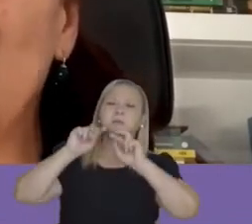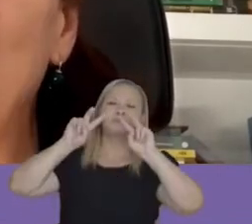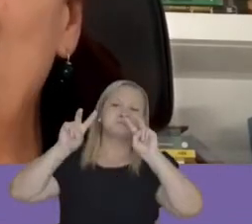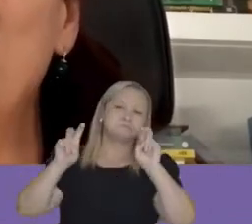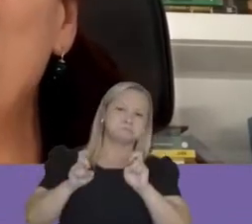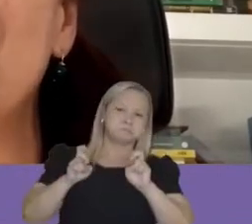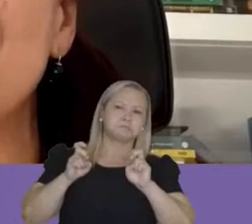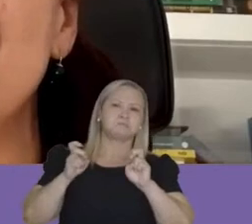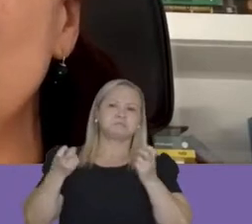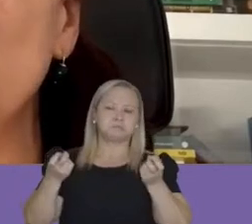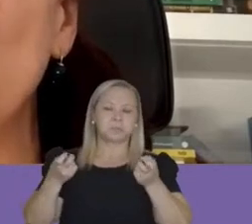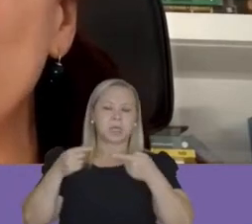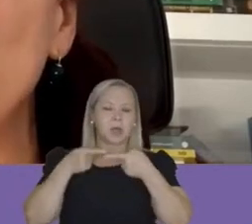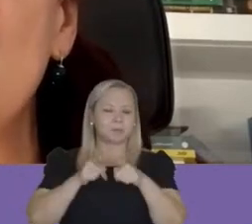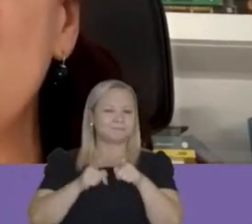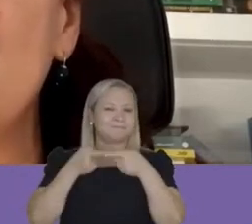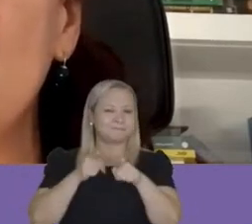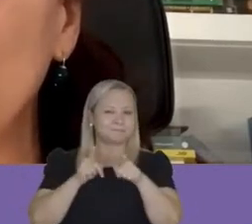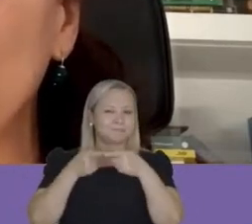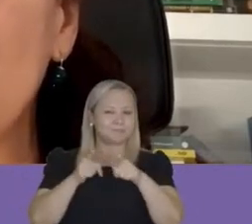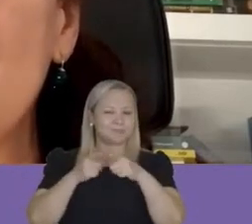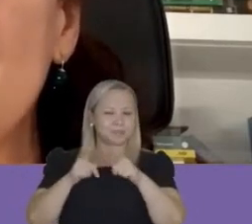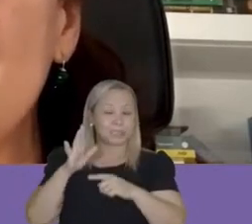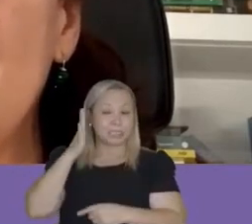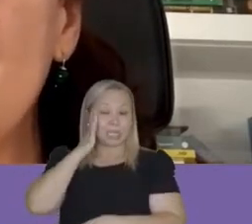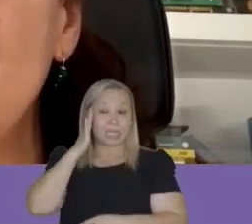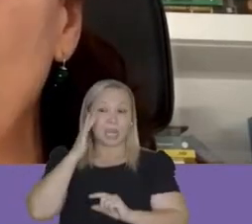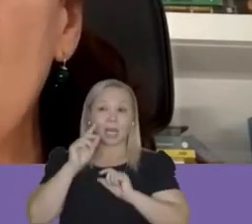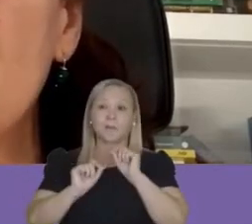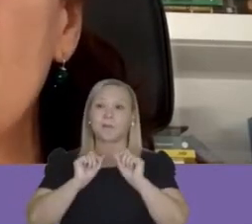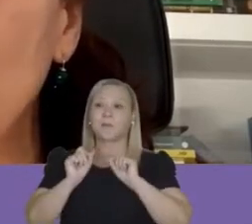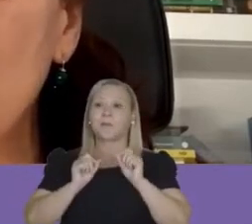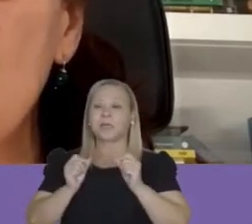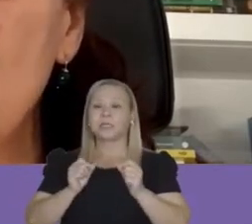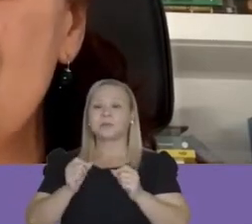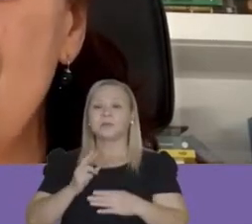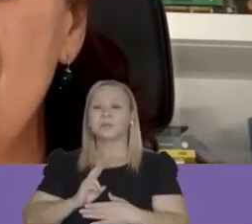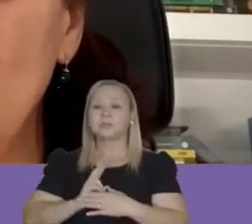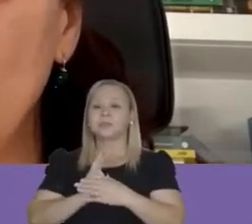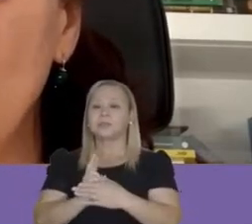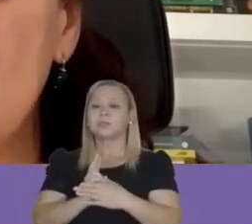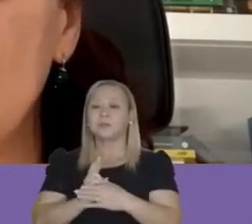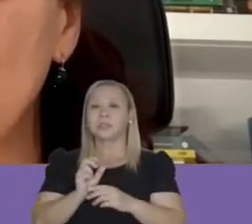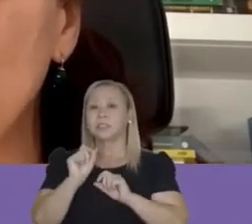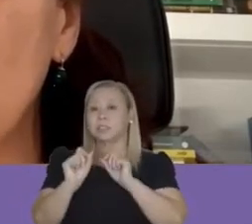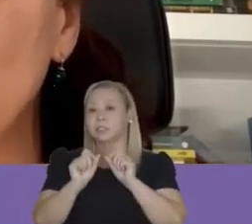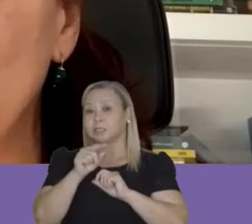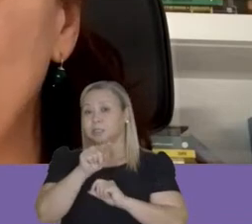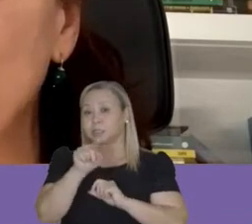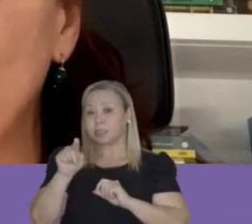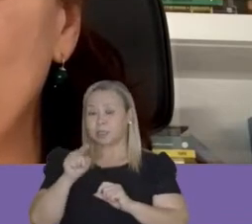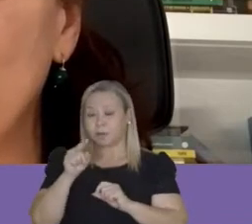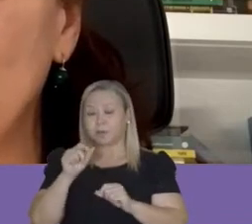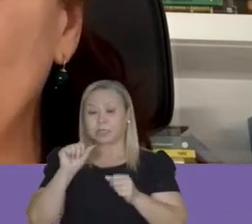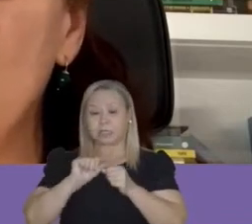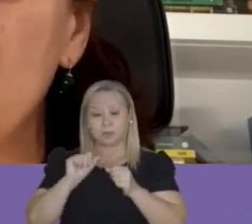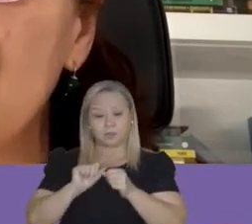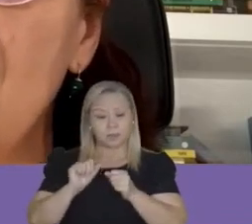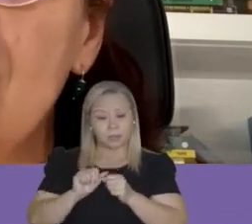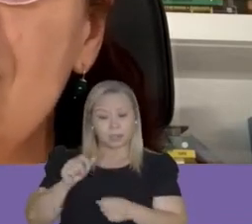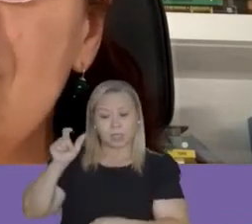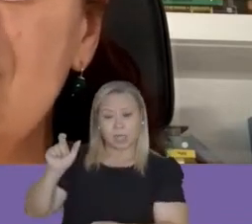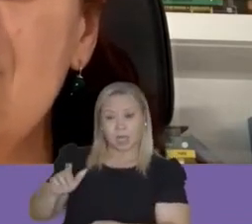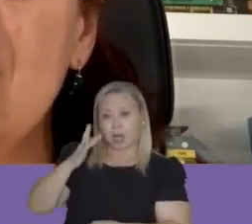questão, uma provocação, considerando as referências que vocês fizeram à Convenção dos Direitos da Pessoa